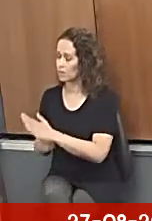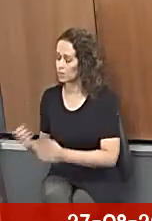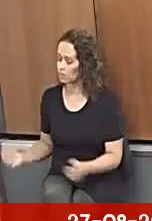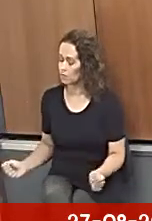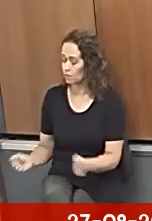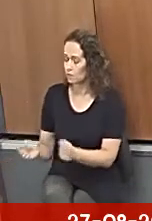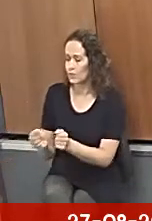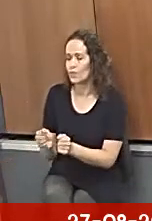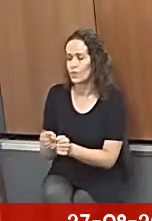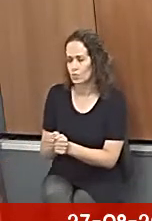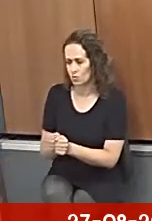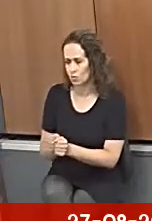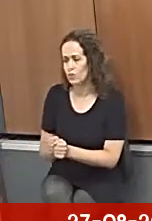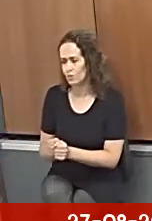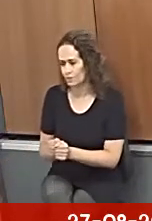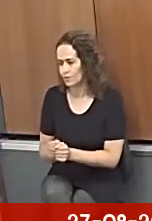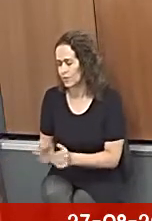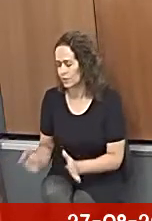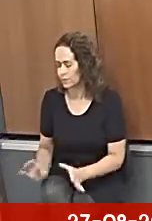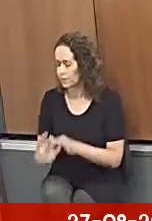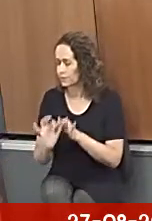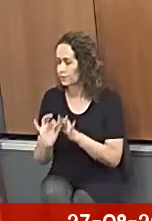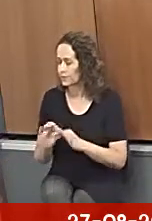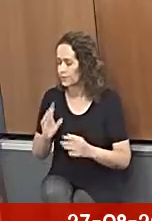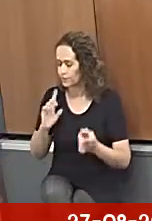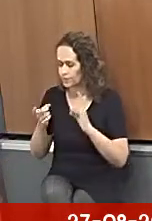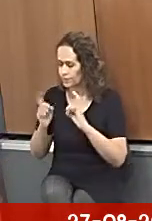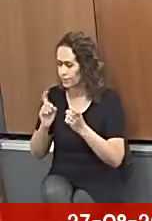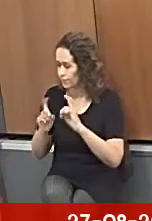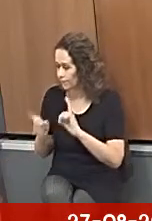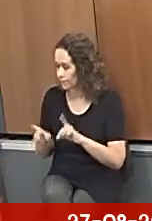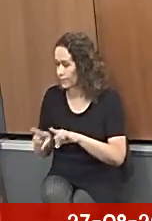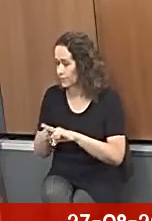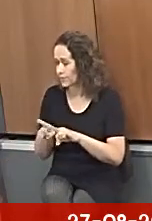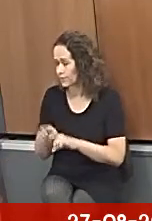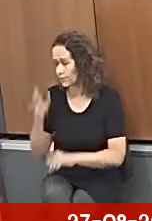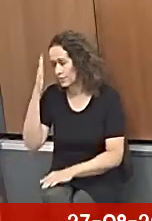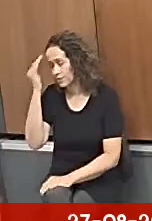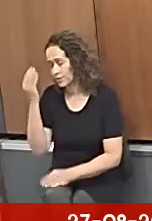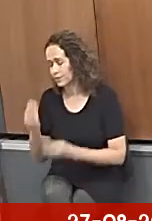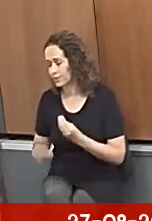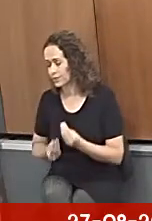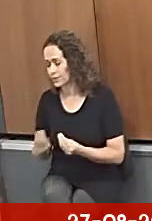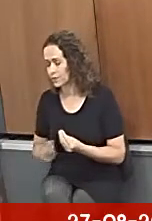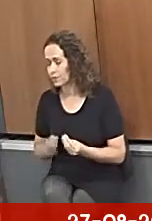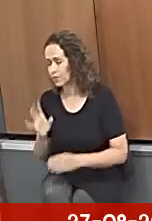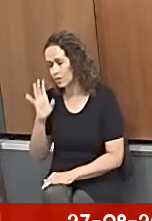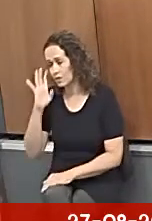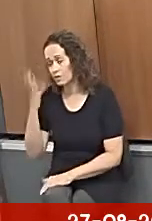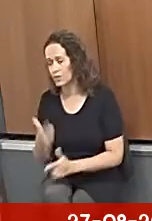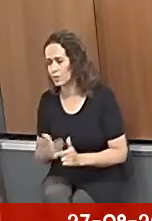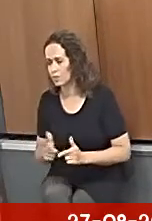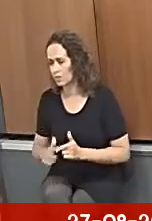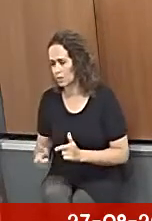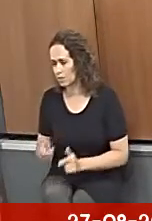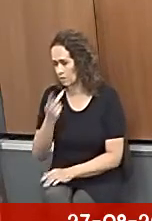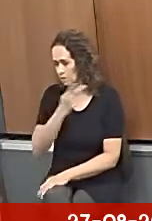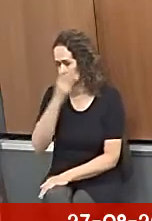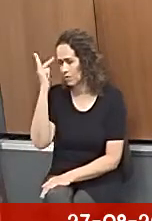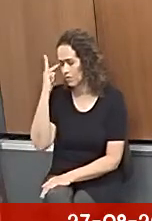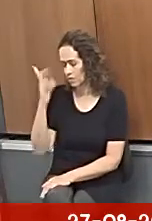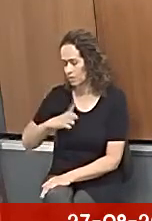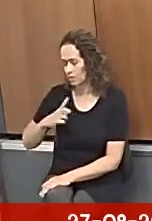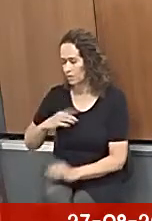comissão exatamente do der é das pessoas com deficiência que utiliza o estádio para verificar isso e quem sabe a gente pode relaxar